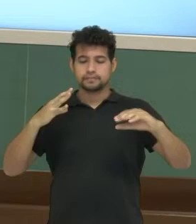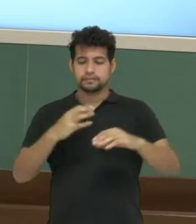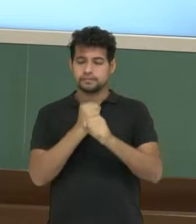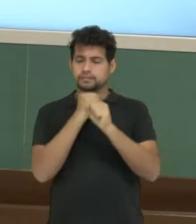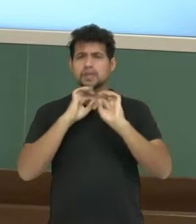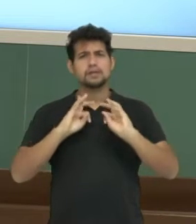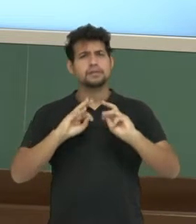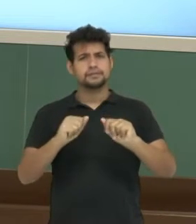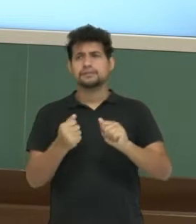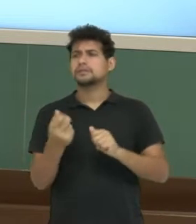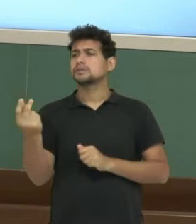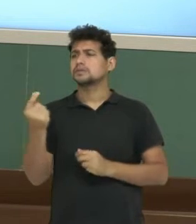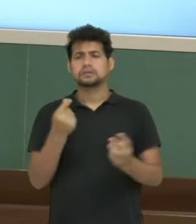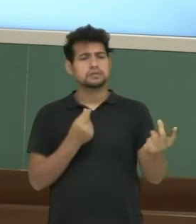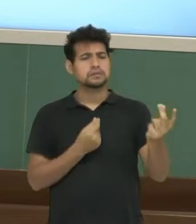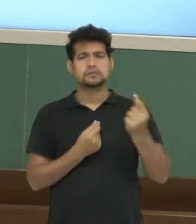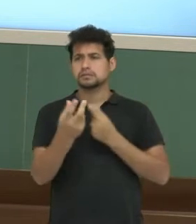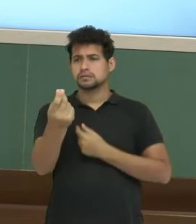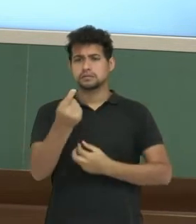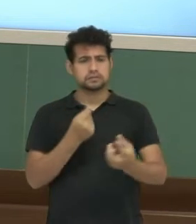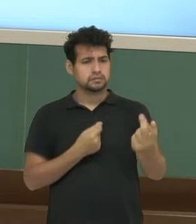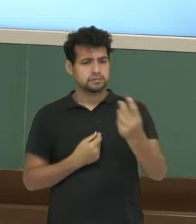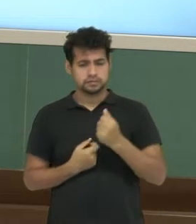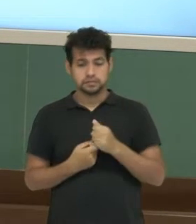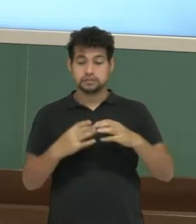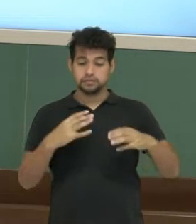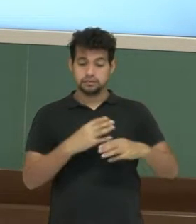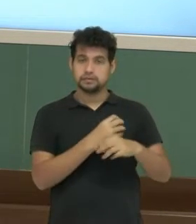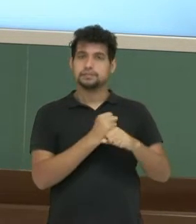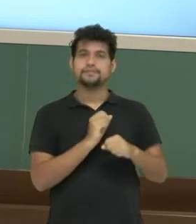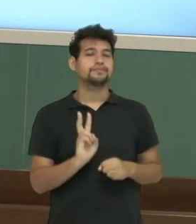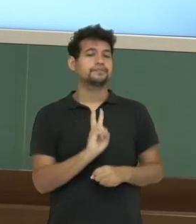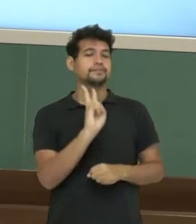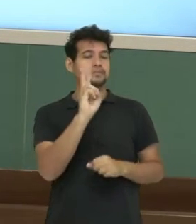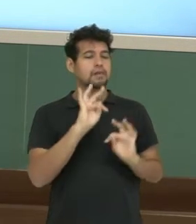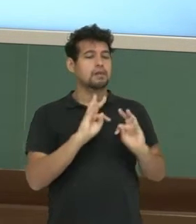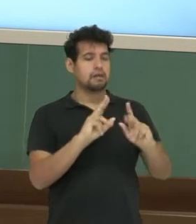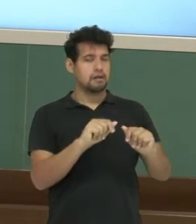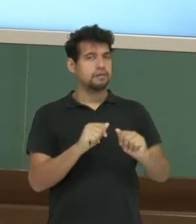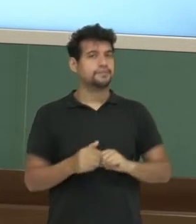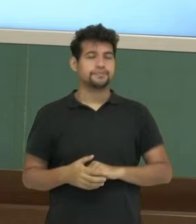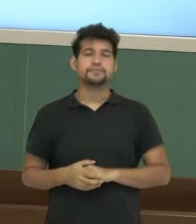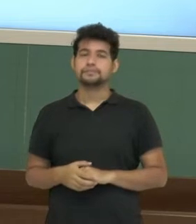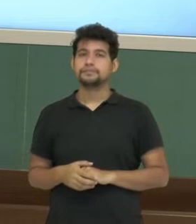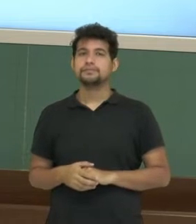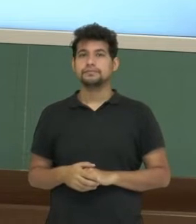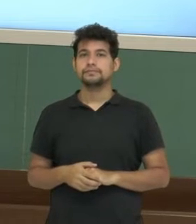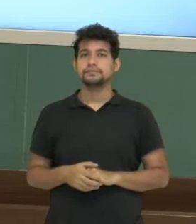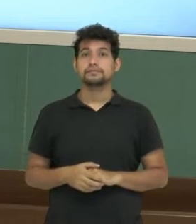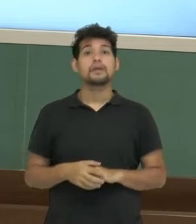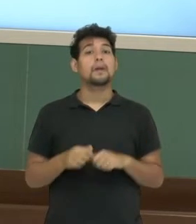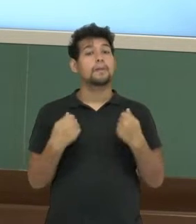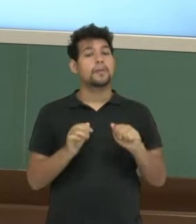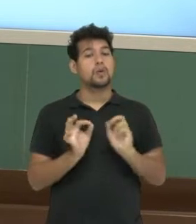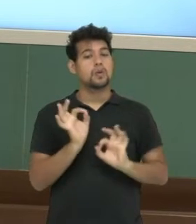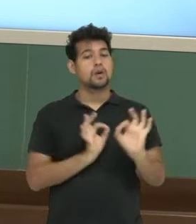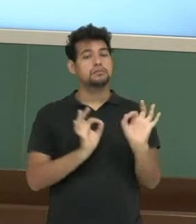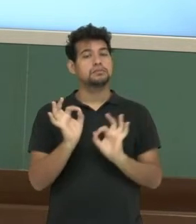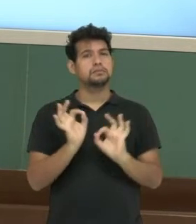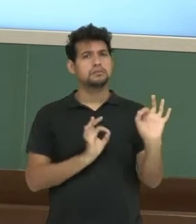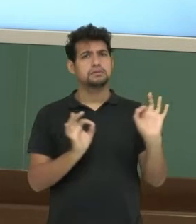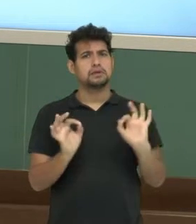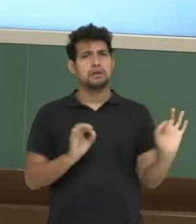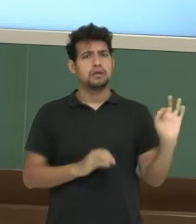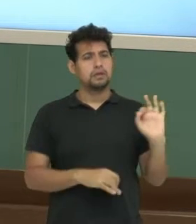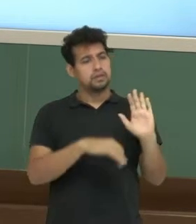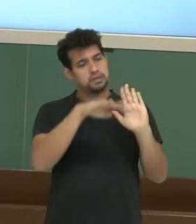as fontes de renda. Tudo que entra, soma para você ter o valor total que entra dentro da casa. Organize as informações numa